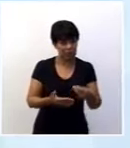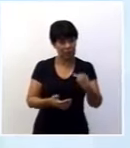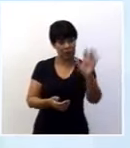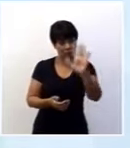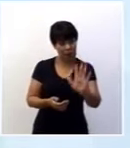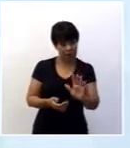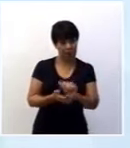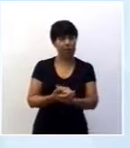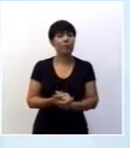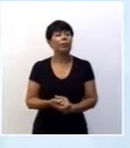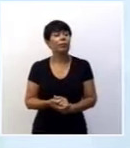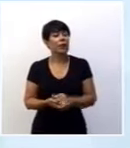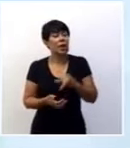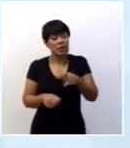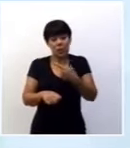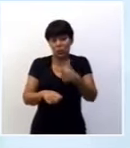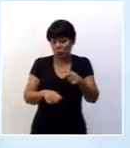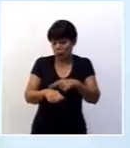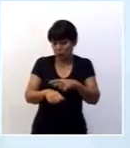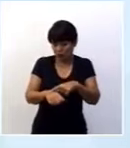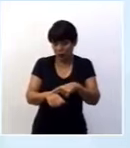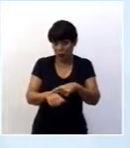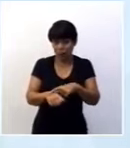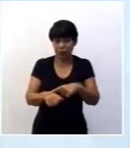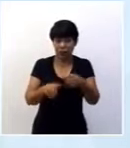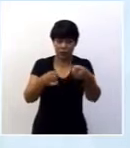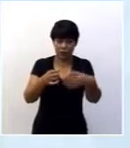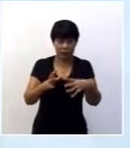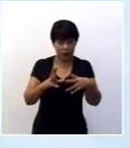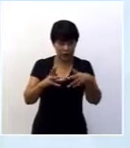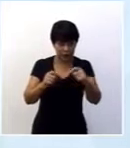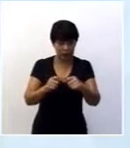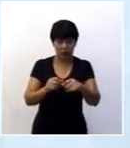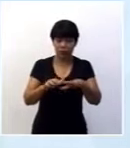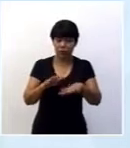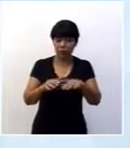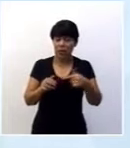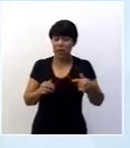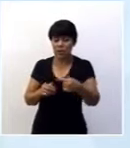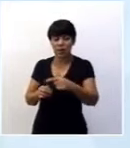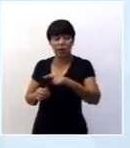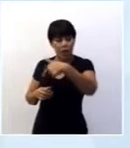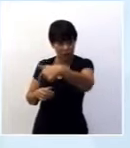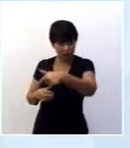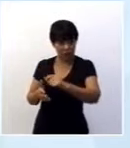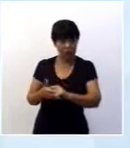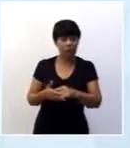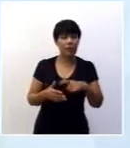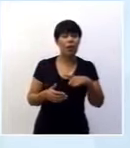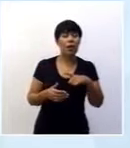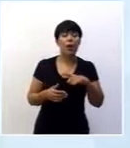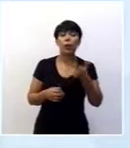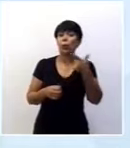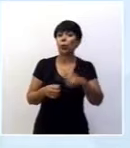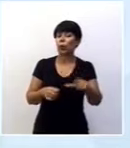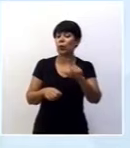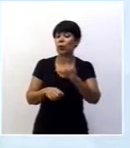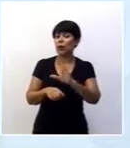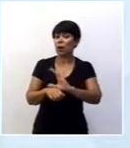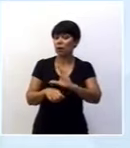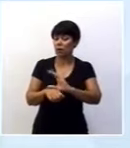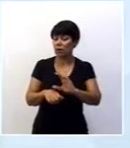Caso não dê tempo de trabalhar todas essas questões, eu lembro que na aula, na semana que vem, nós teremos uma outra aula também